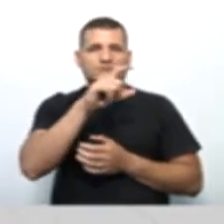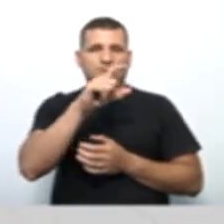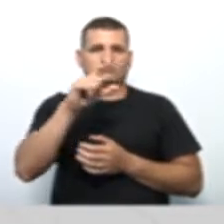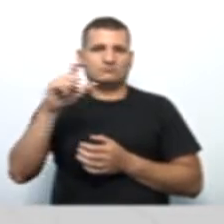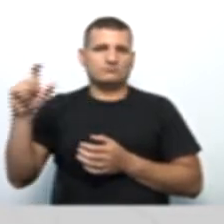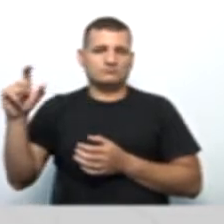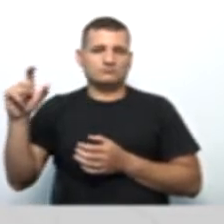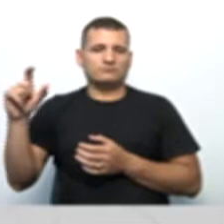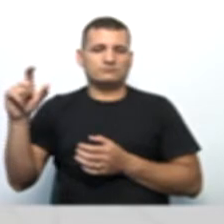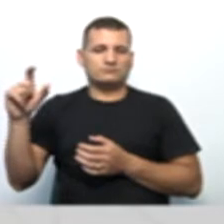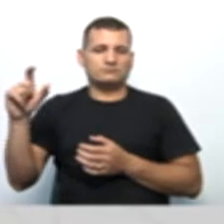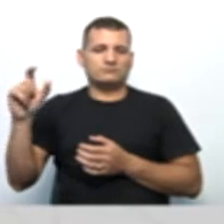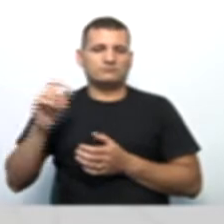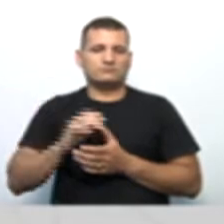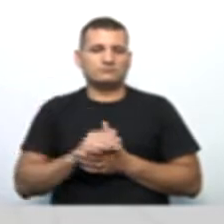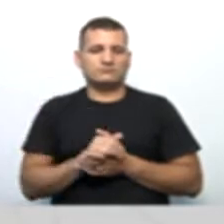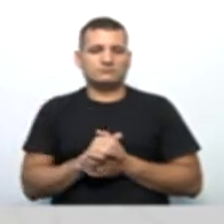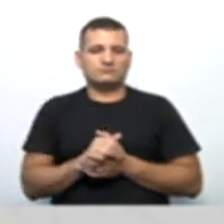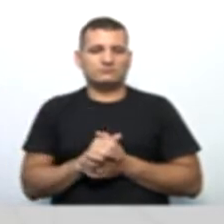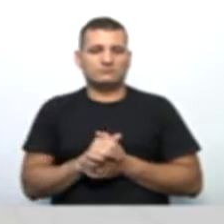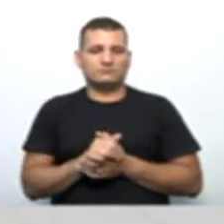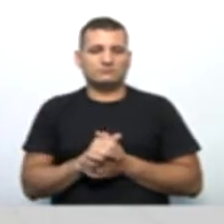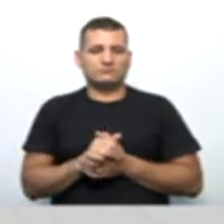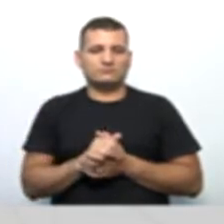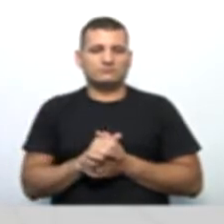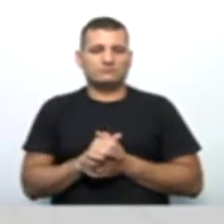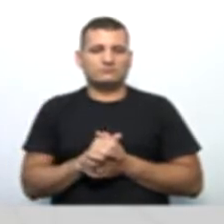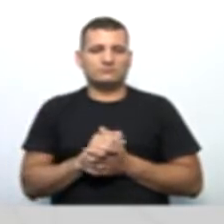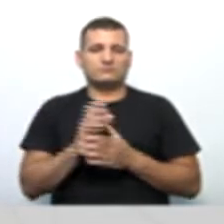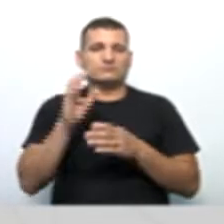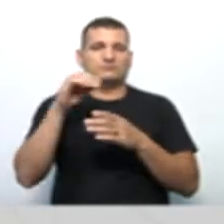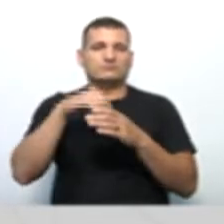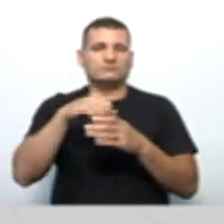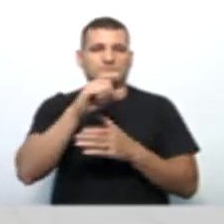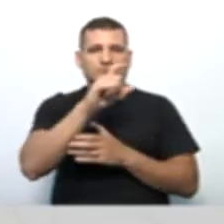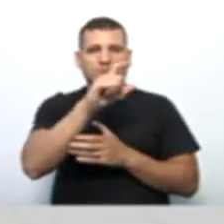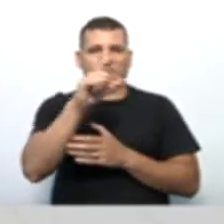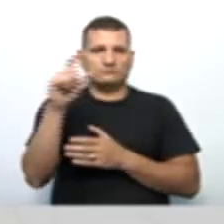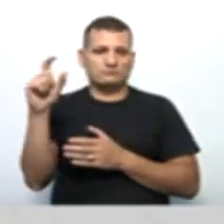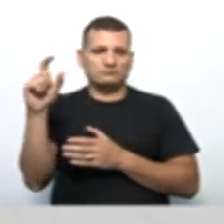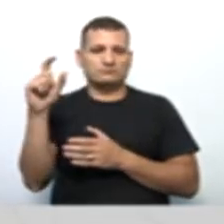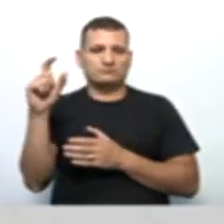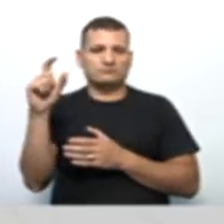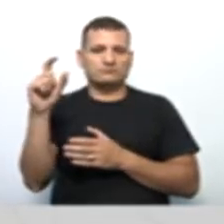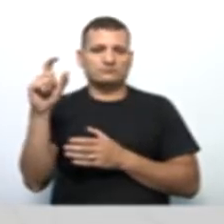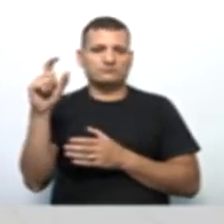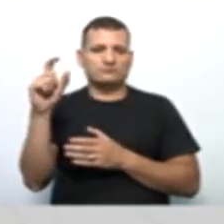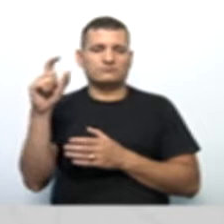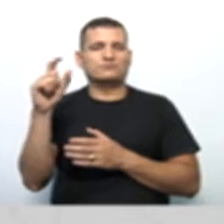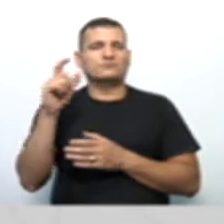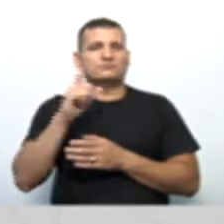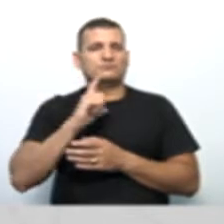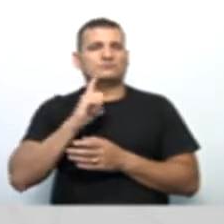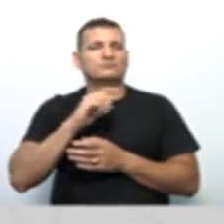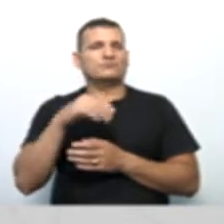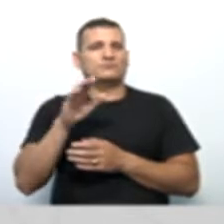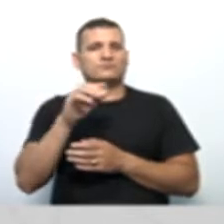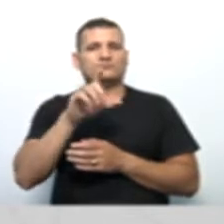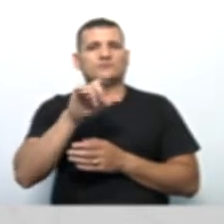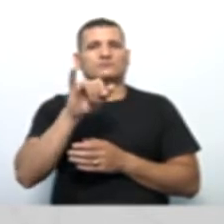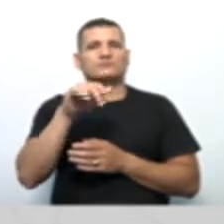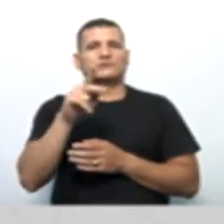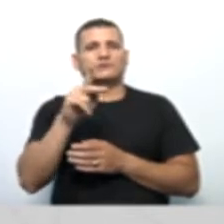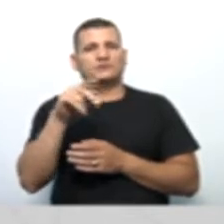são usados para navegação de alto nível seja aqui dentro dessas guias com certeza você tem mais links mais páginas tem já um site bem